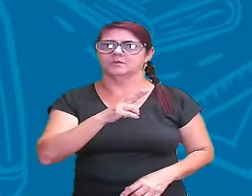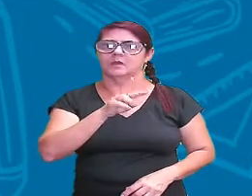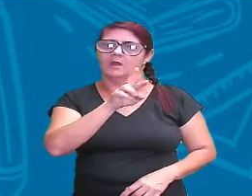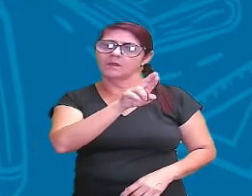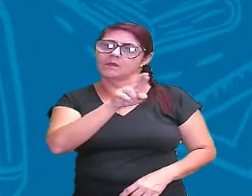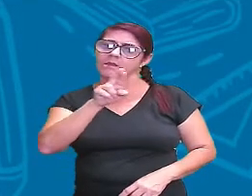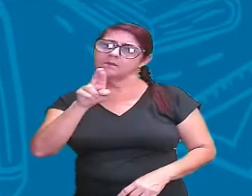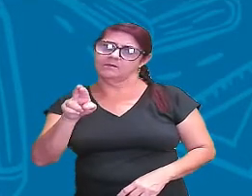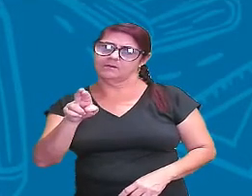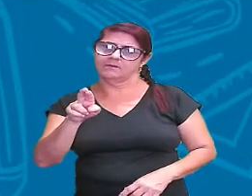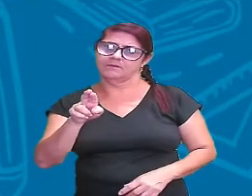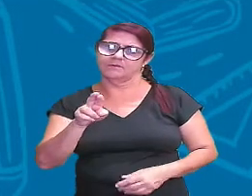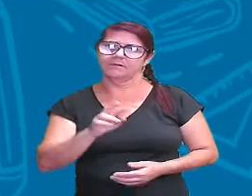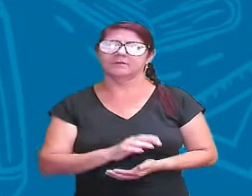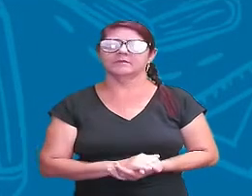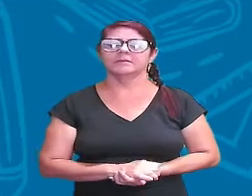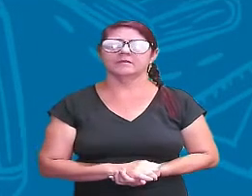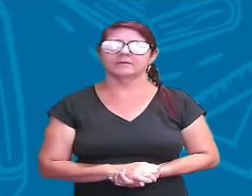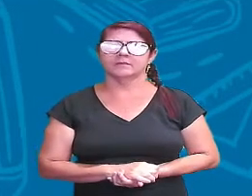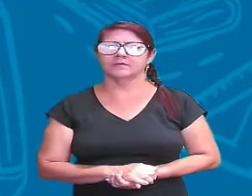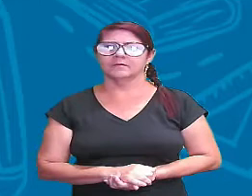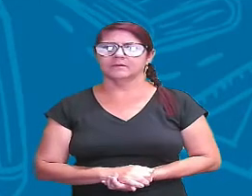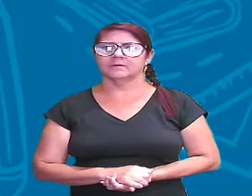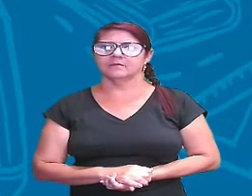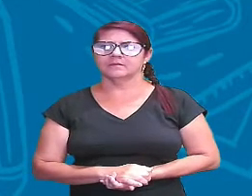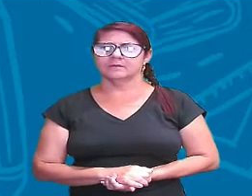dois R's.